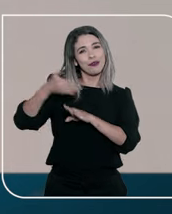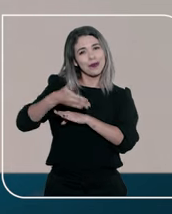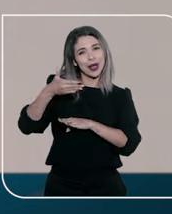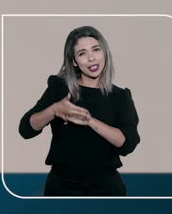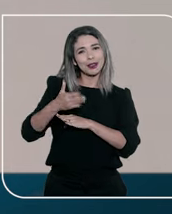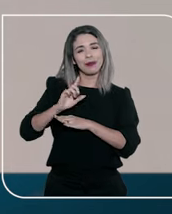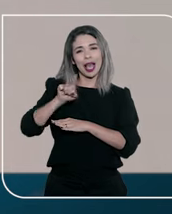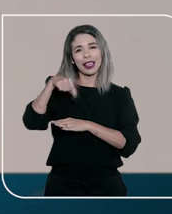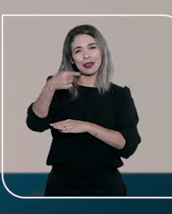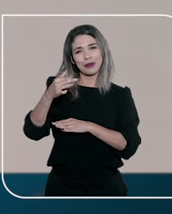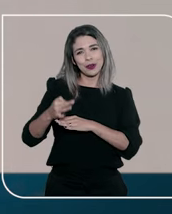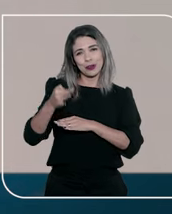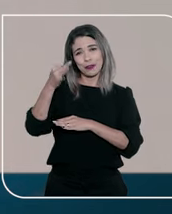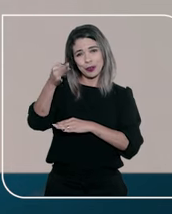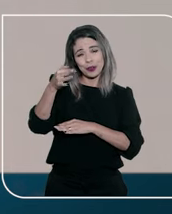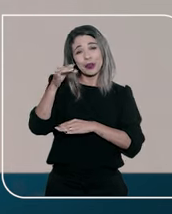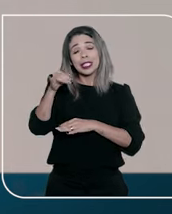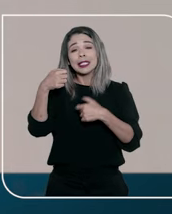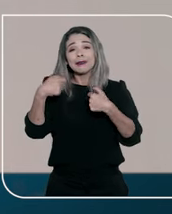necessário,